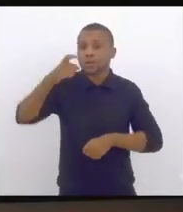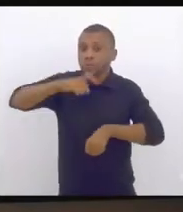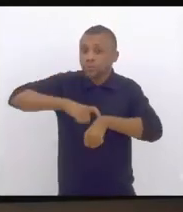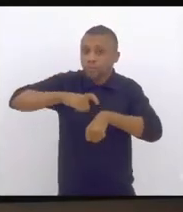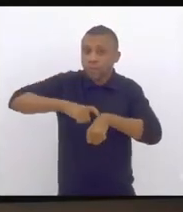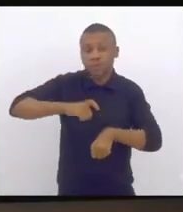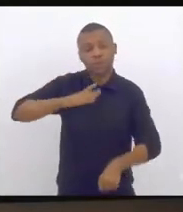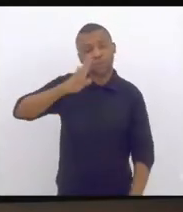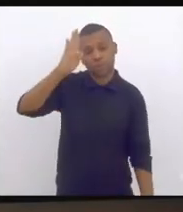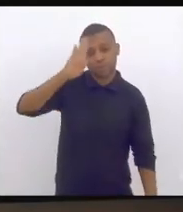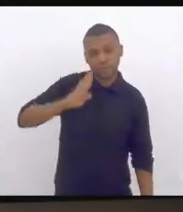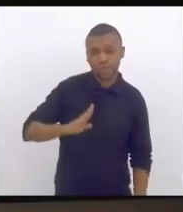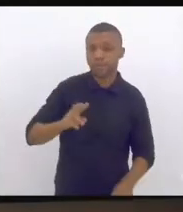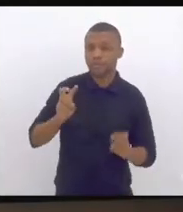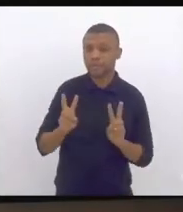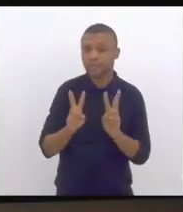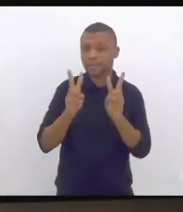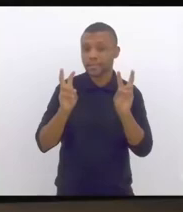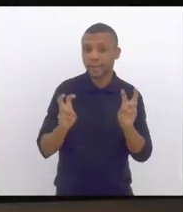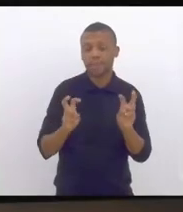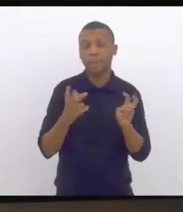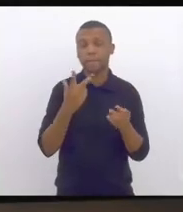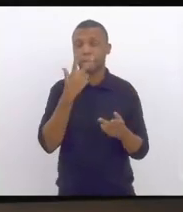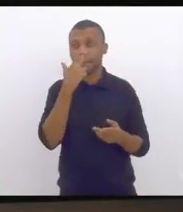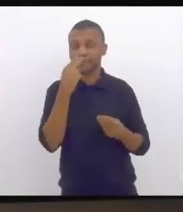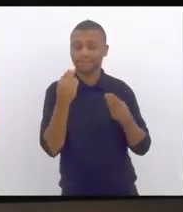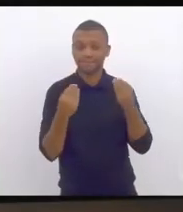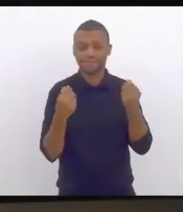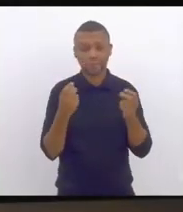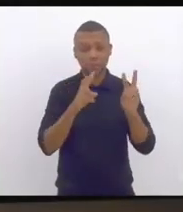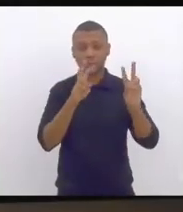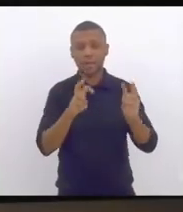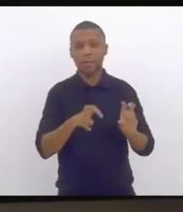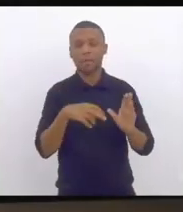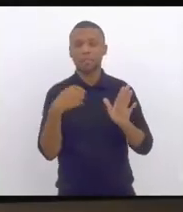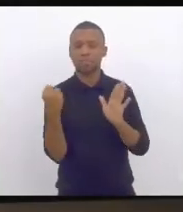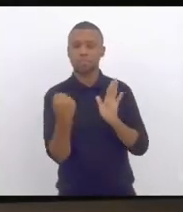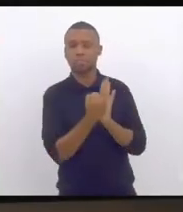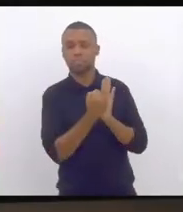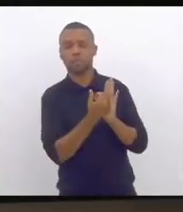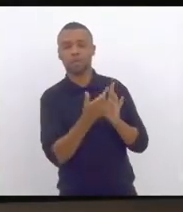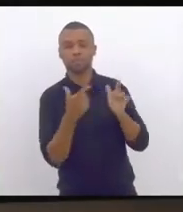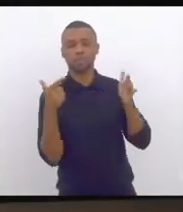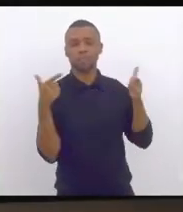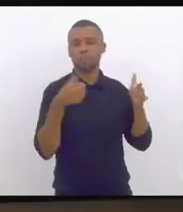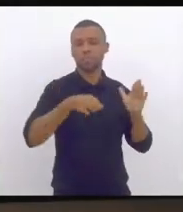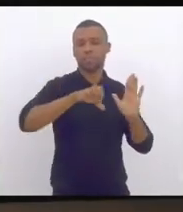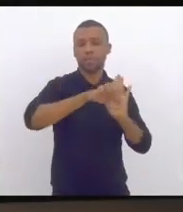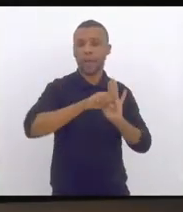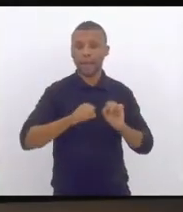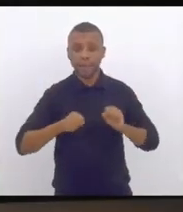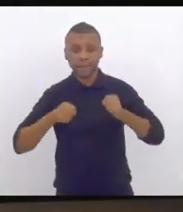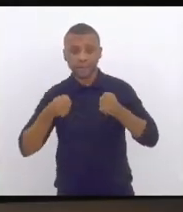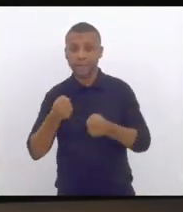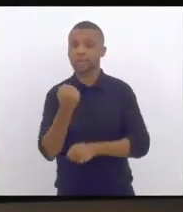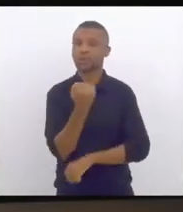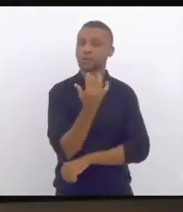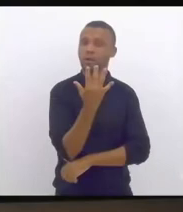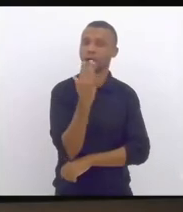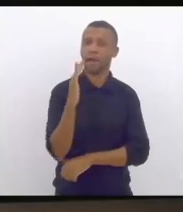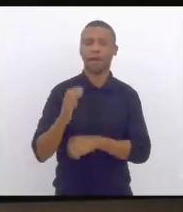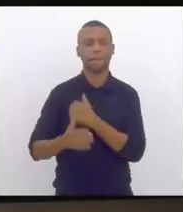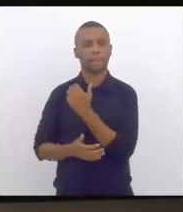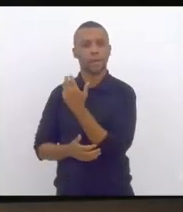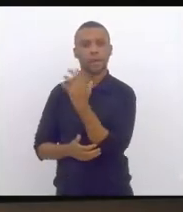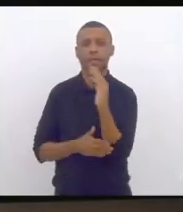onde esse tema virou um tema criminalizado. a defesa do nosso meio ambiente, a questão